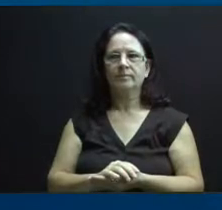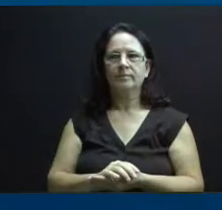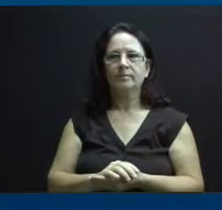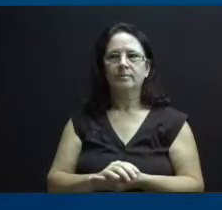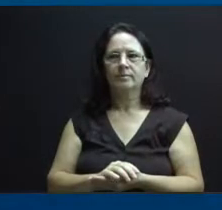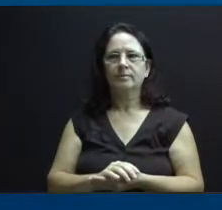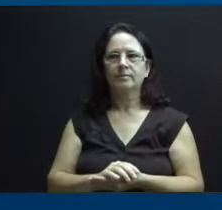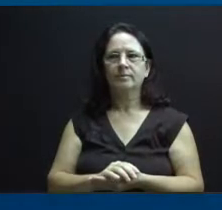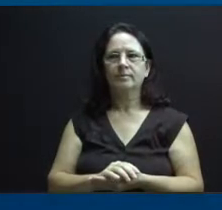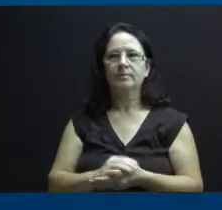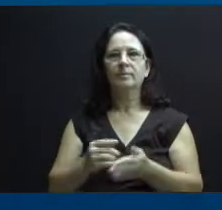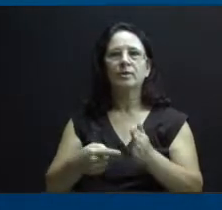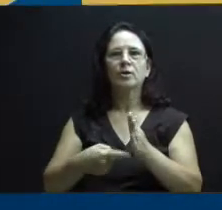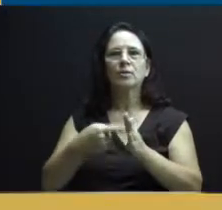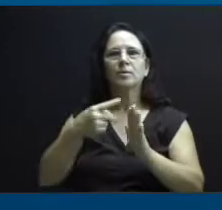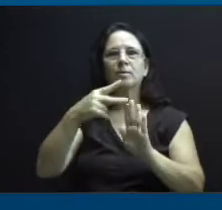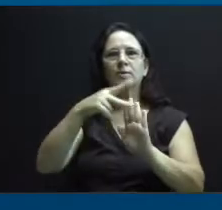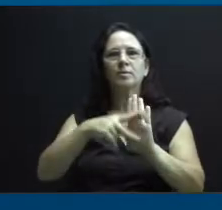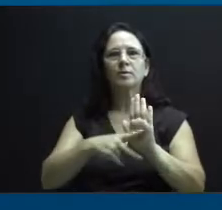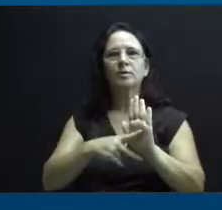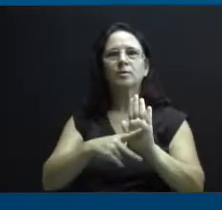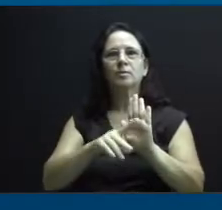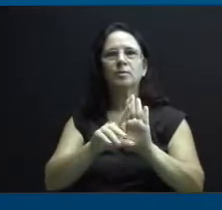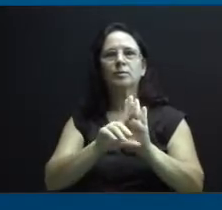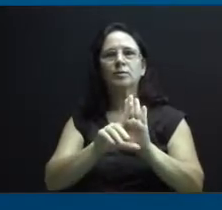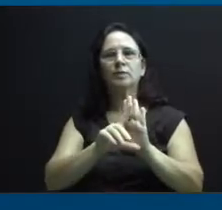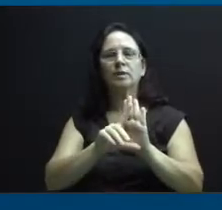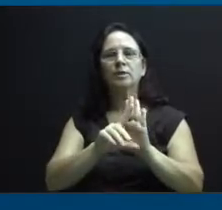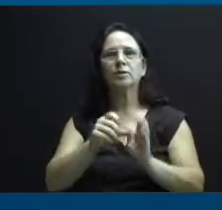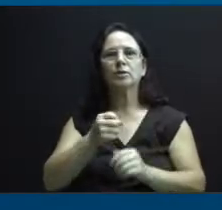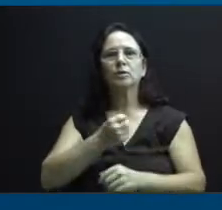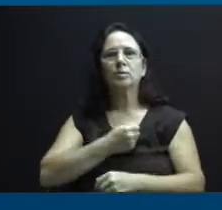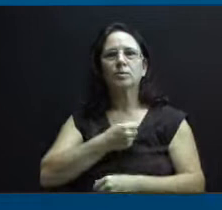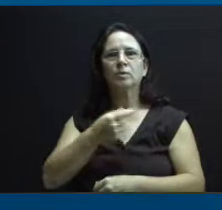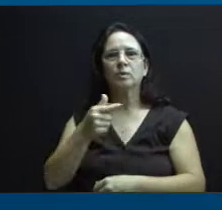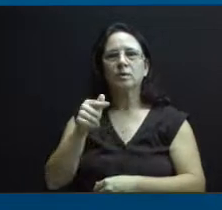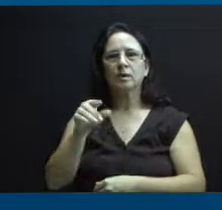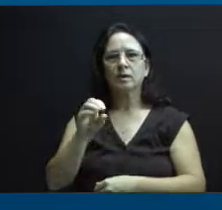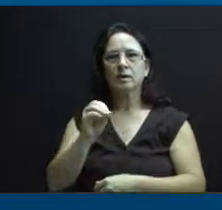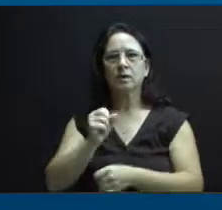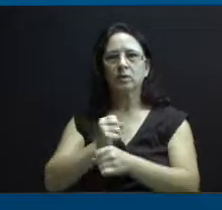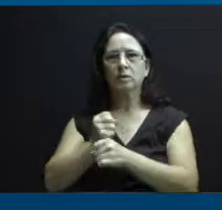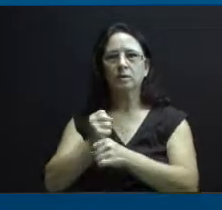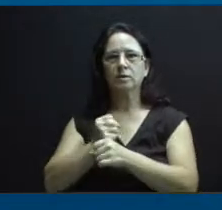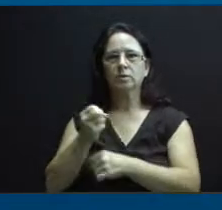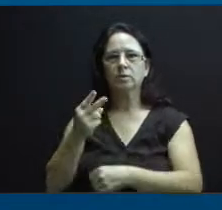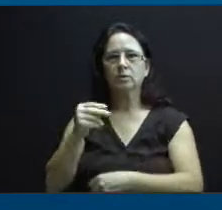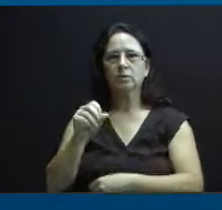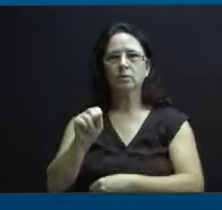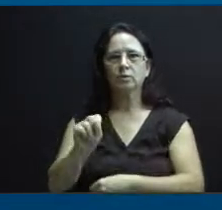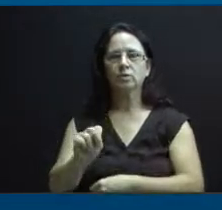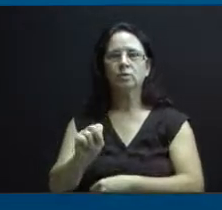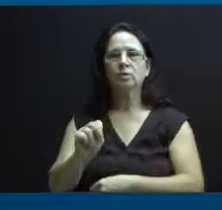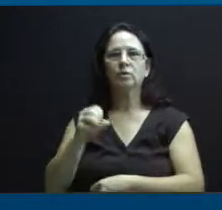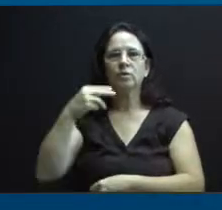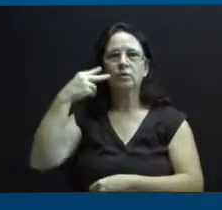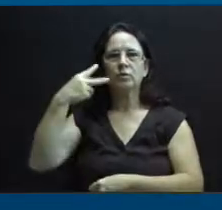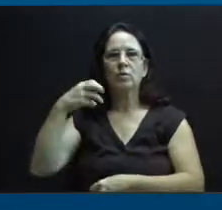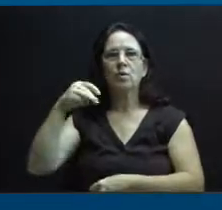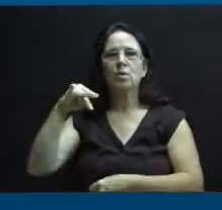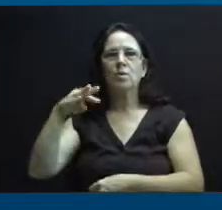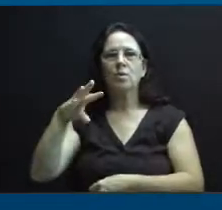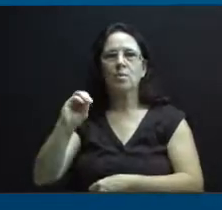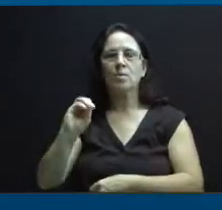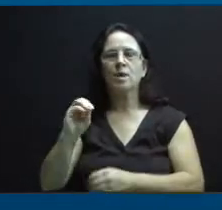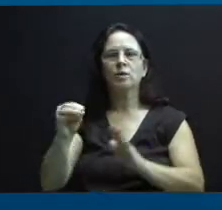o primeiro processo é um projeto de lei número 70 barra 2018 de autoria de marcio silva nascimento